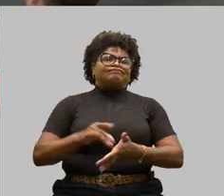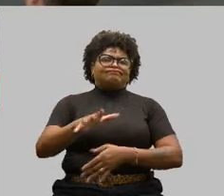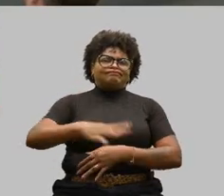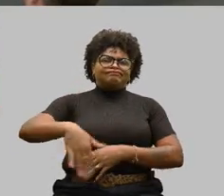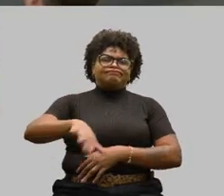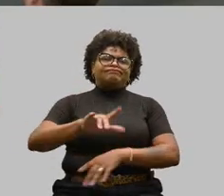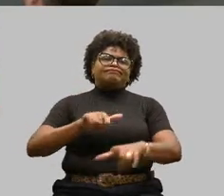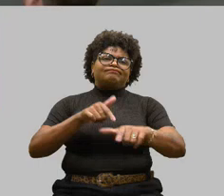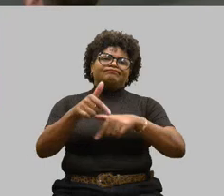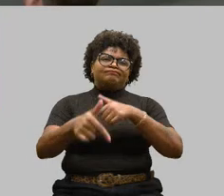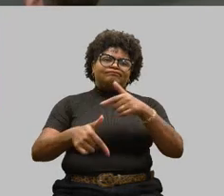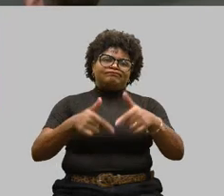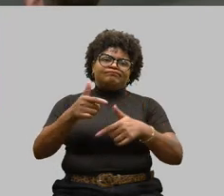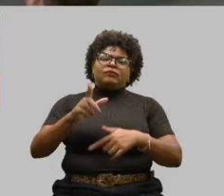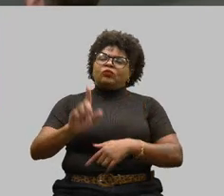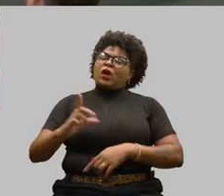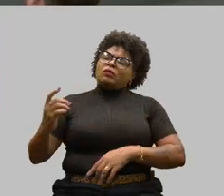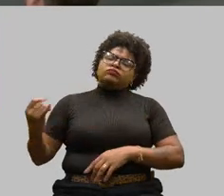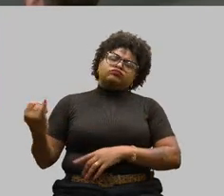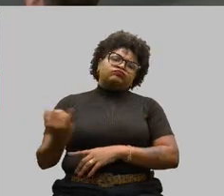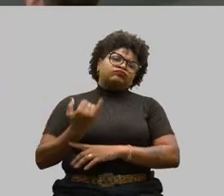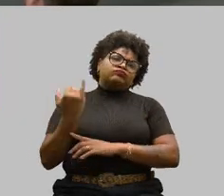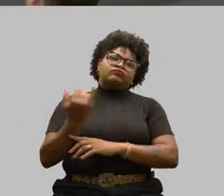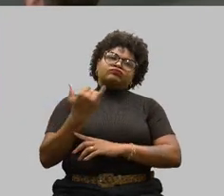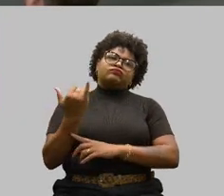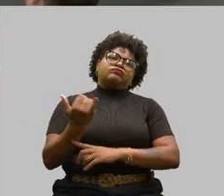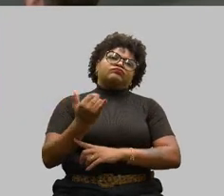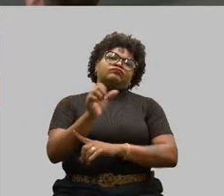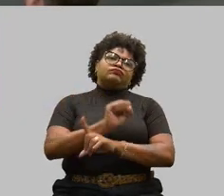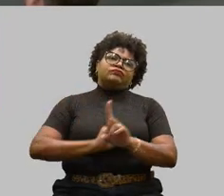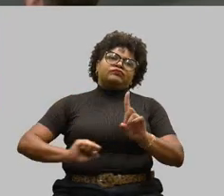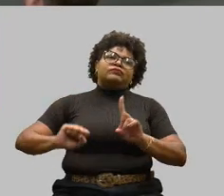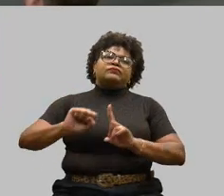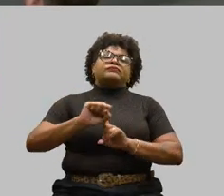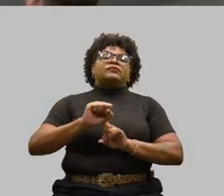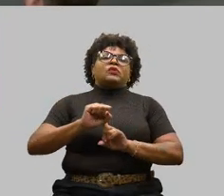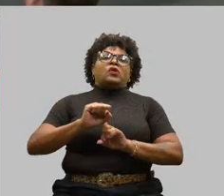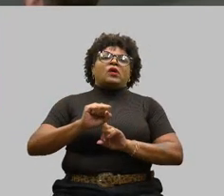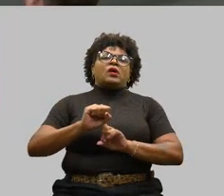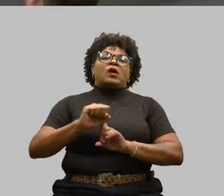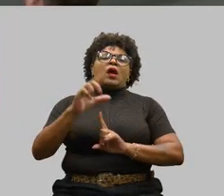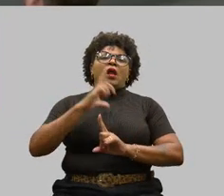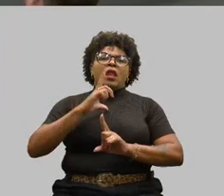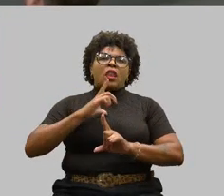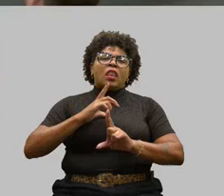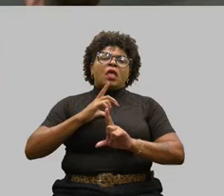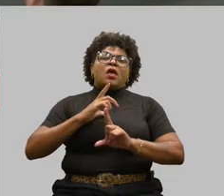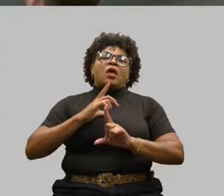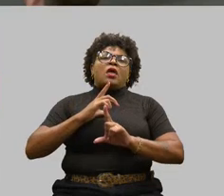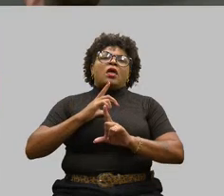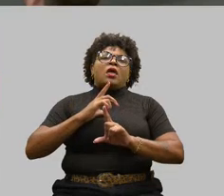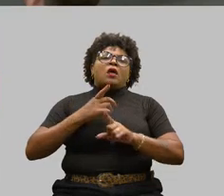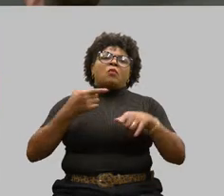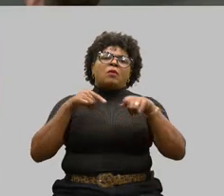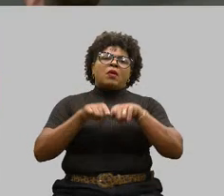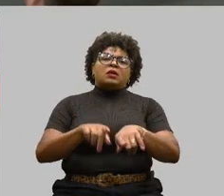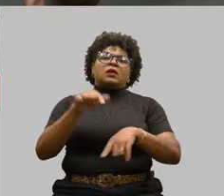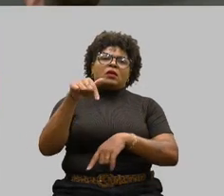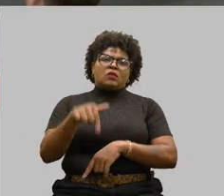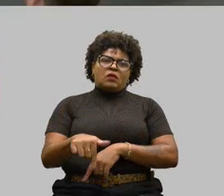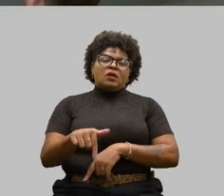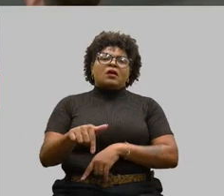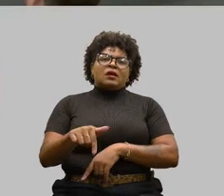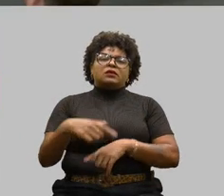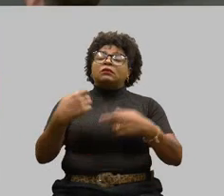trabalho é crucial que enquanto sociedade nós comprometamos com essa causa temos que mudar